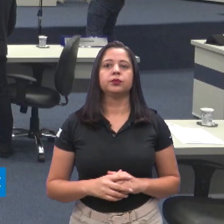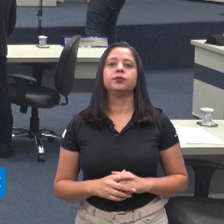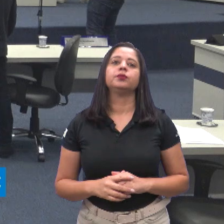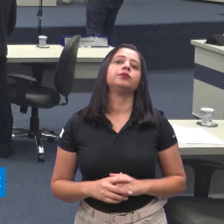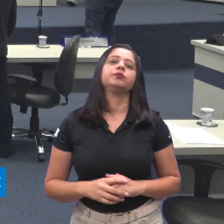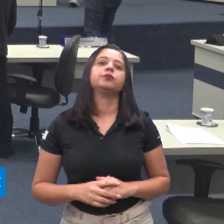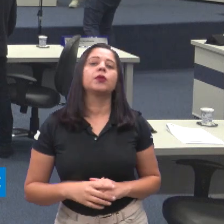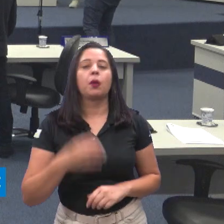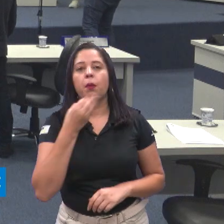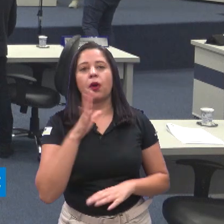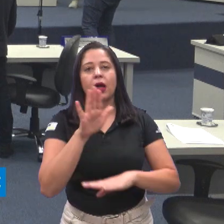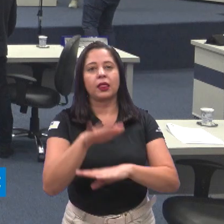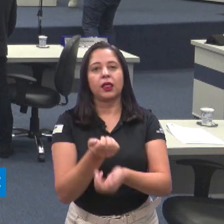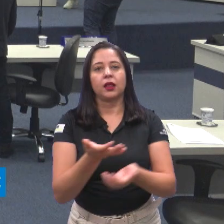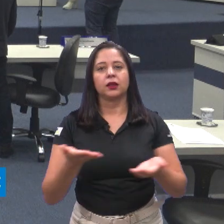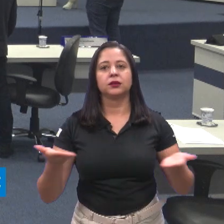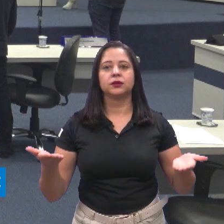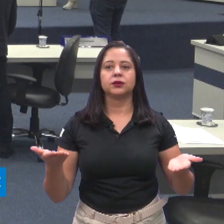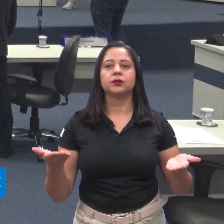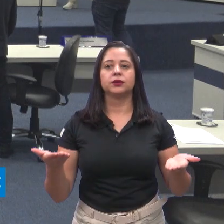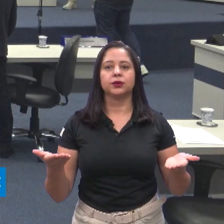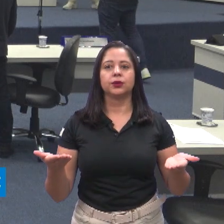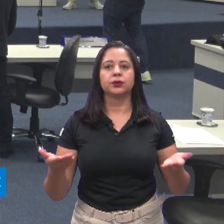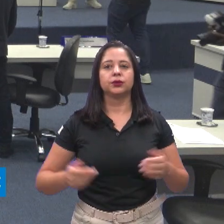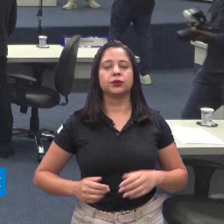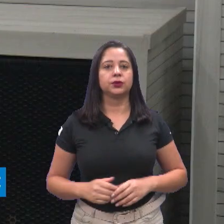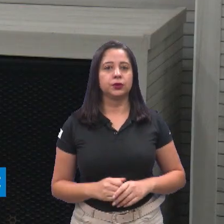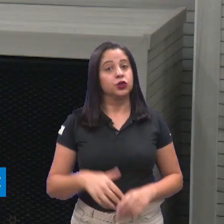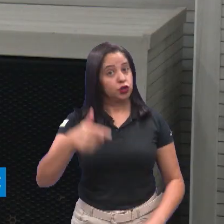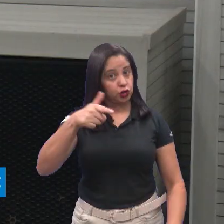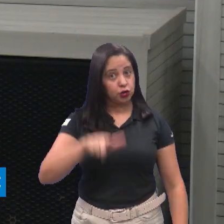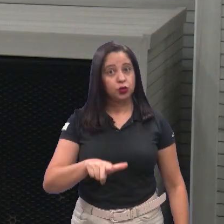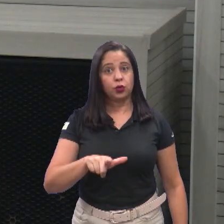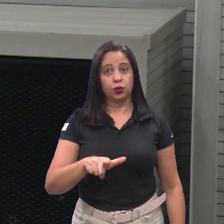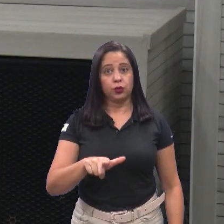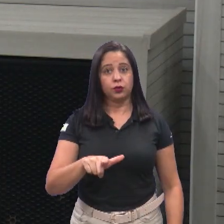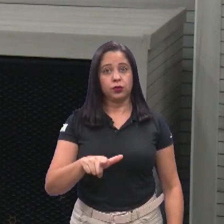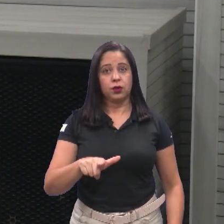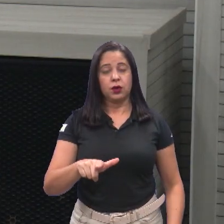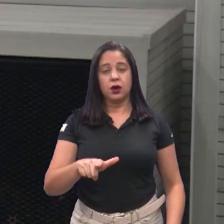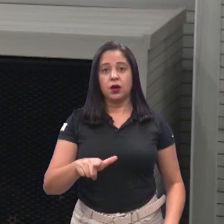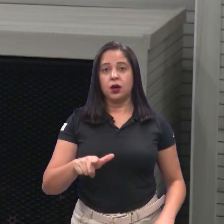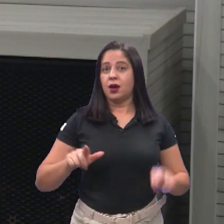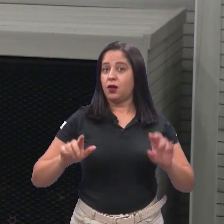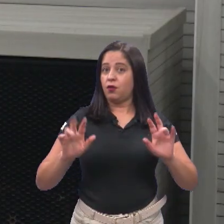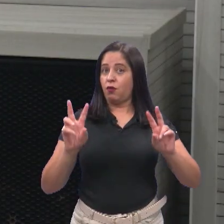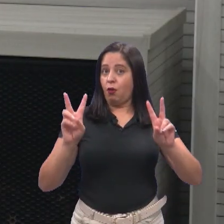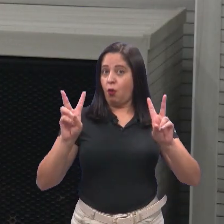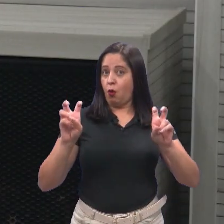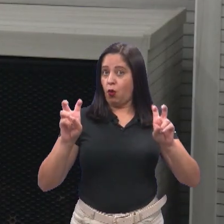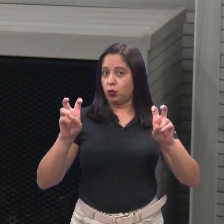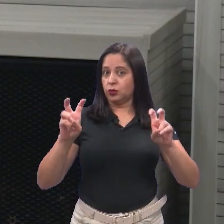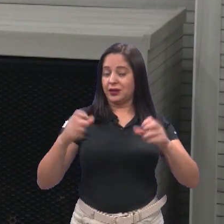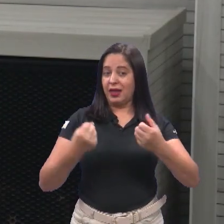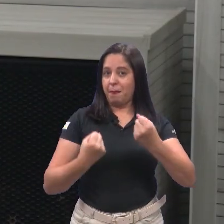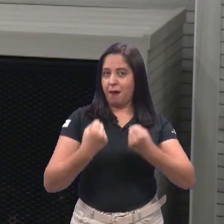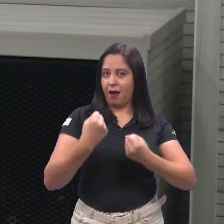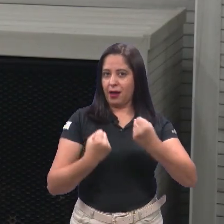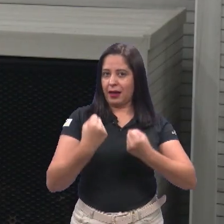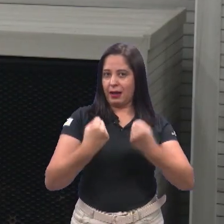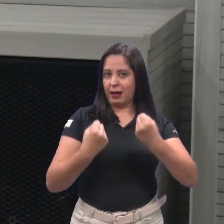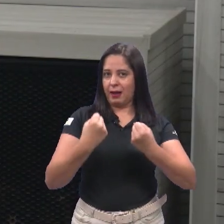Boa tarde a todos na Câmara Municipal. De novo, venho falar aqui dos carros adaptados, né? A gente já falou aqui,